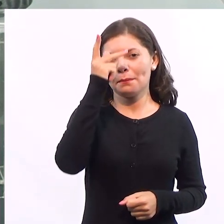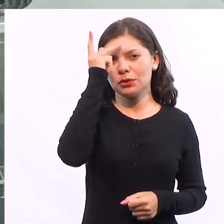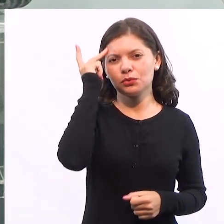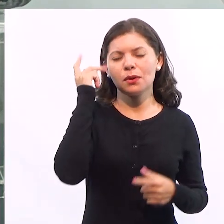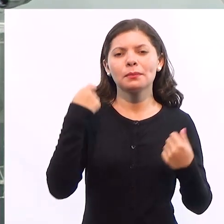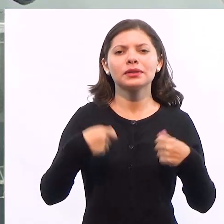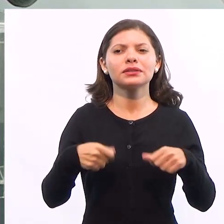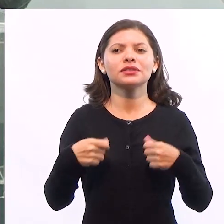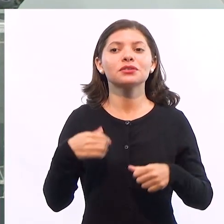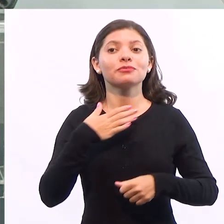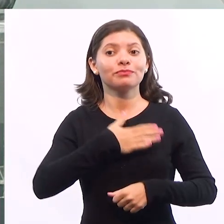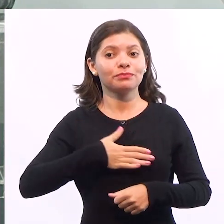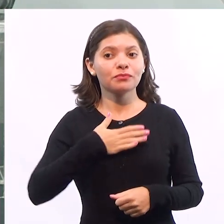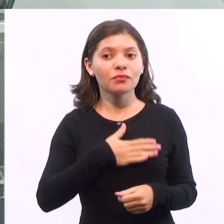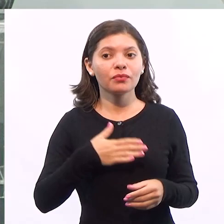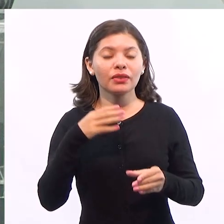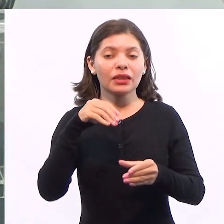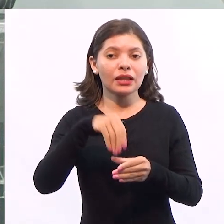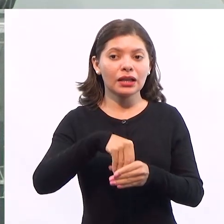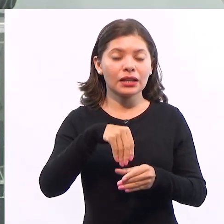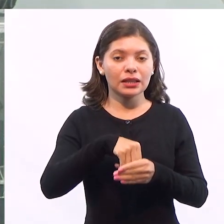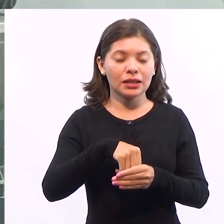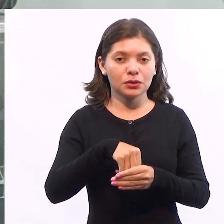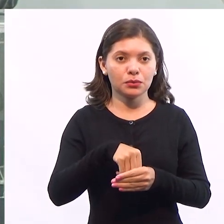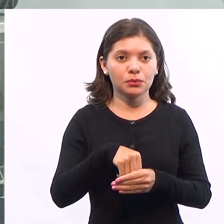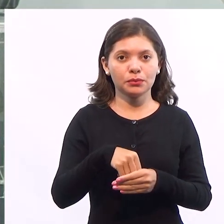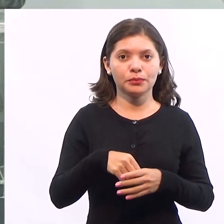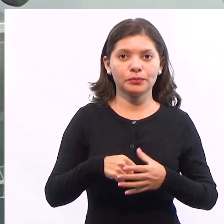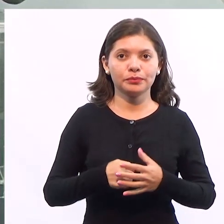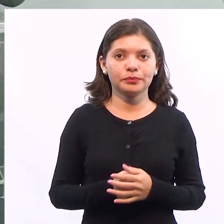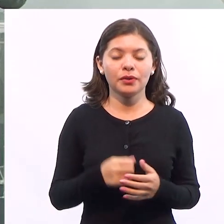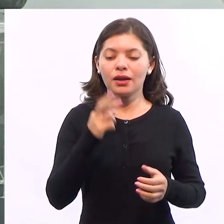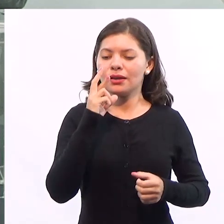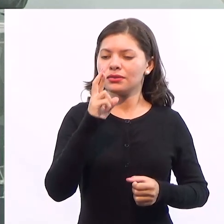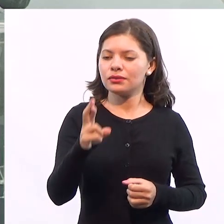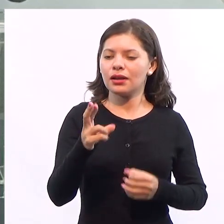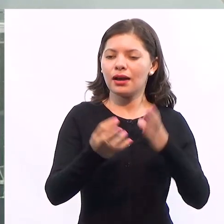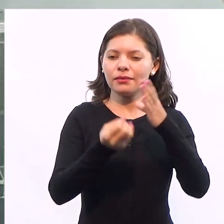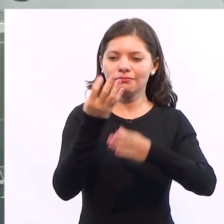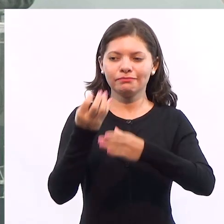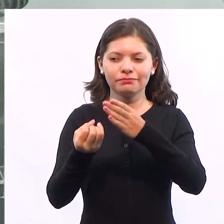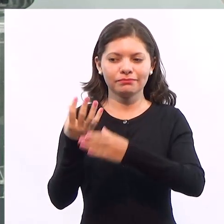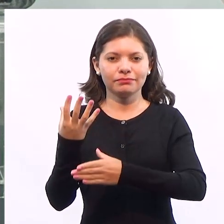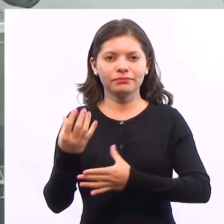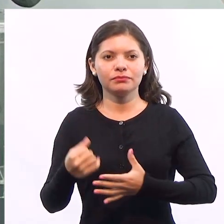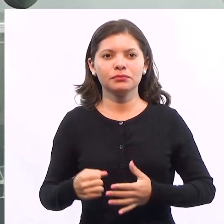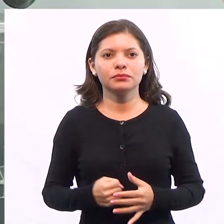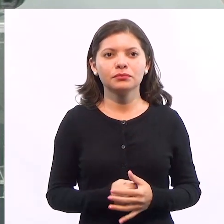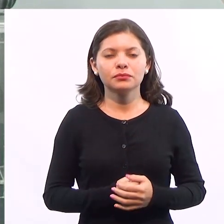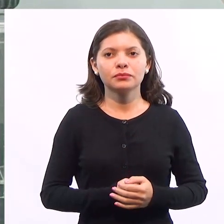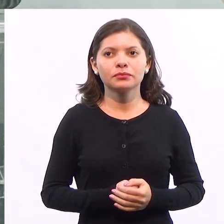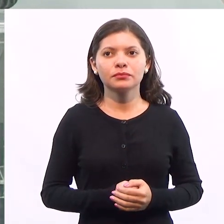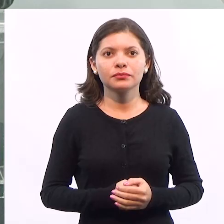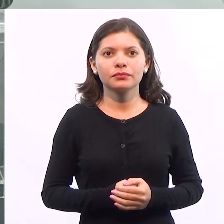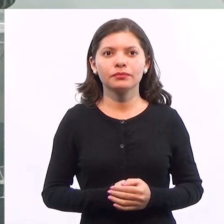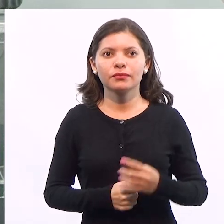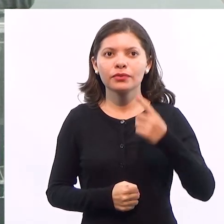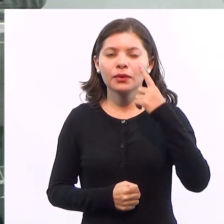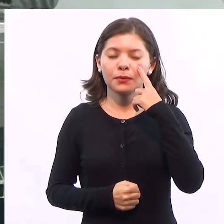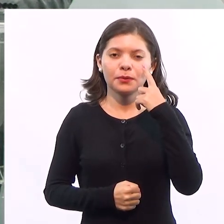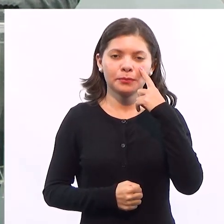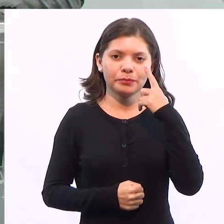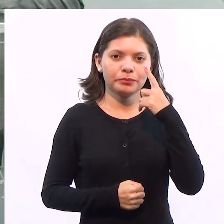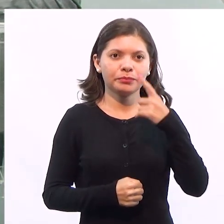ali resultados. As pessoas precisam se sentir bem dentro das organizações. Se sente-se bem, produz muito mais, traz muito mais